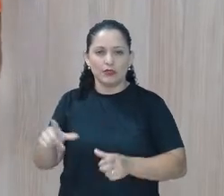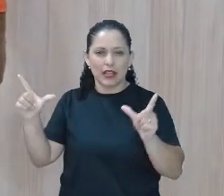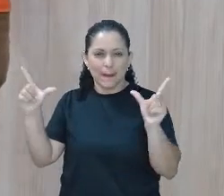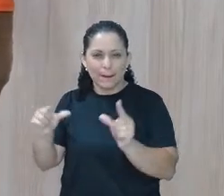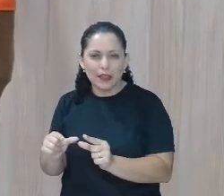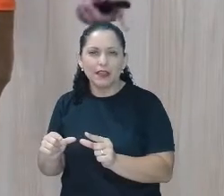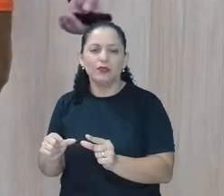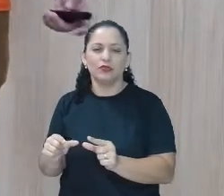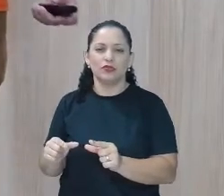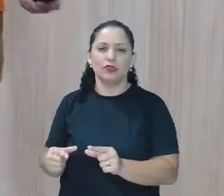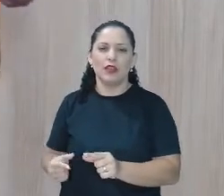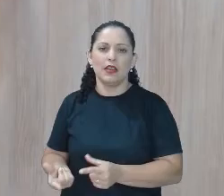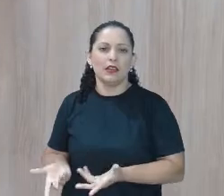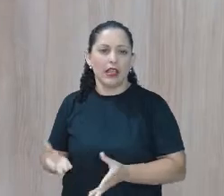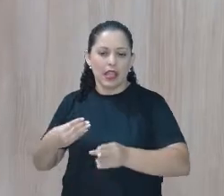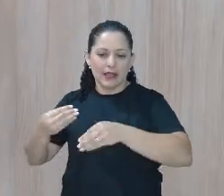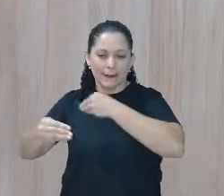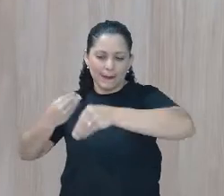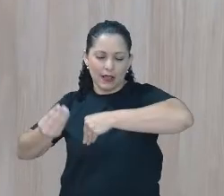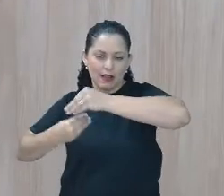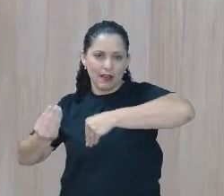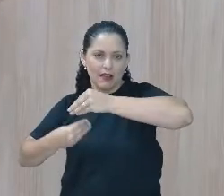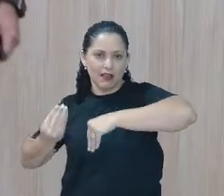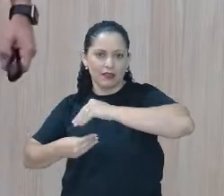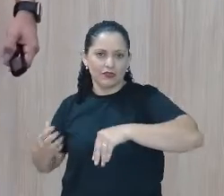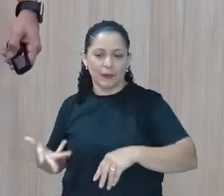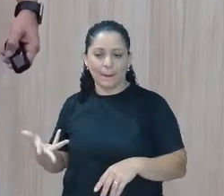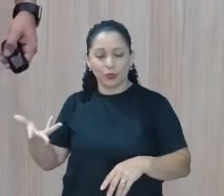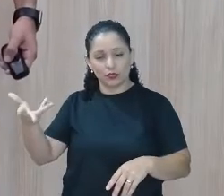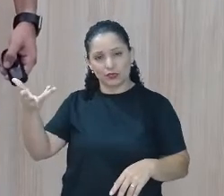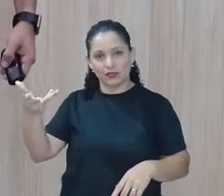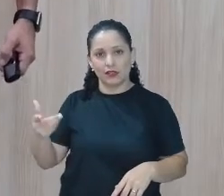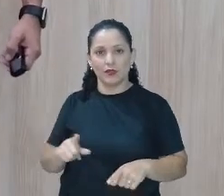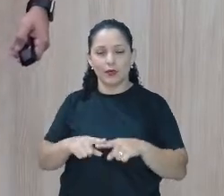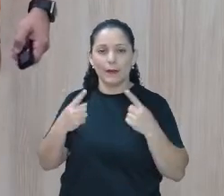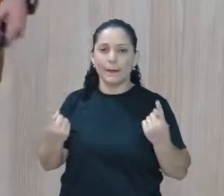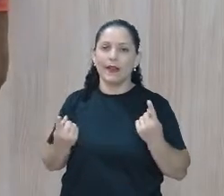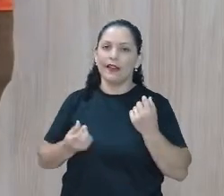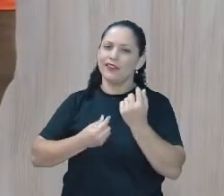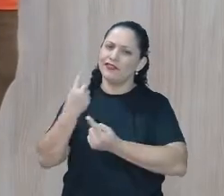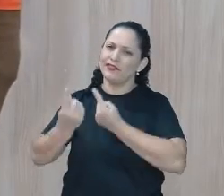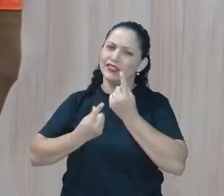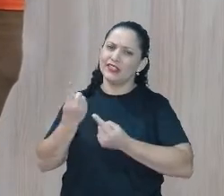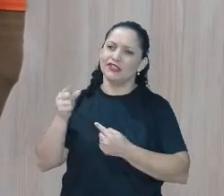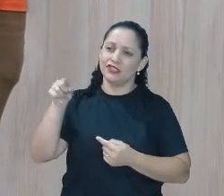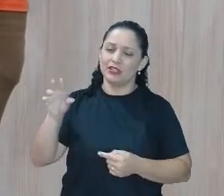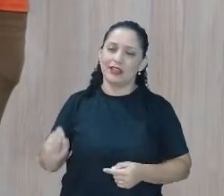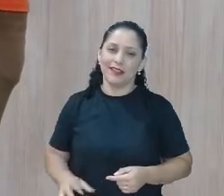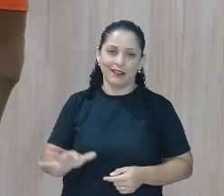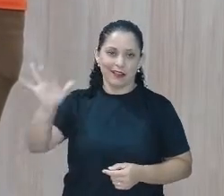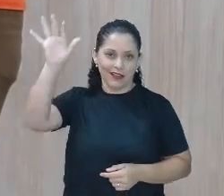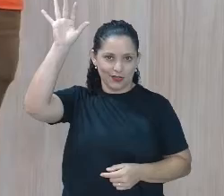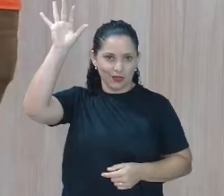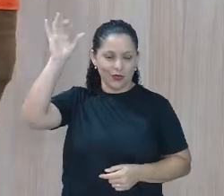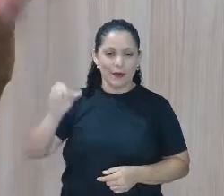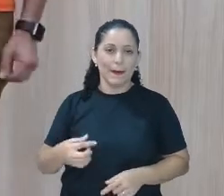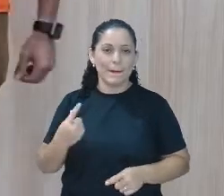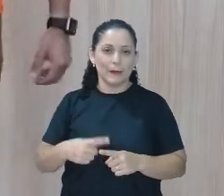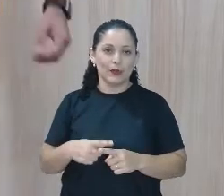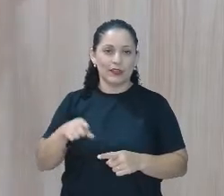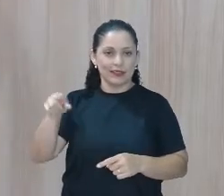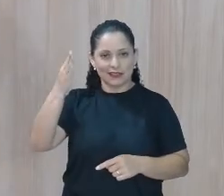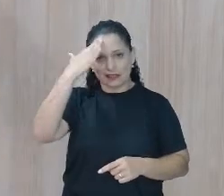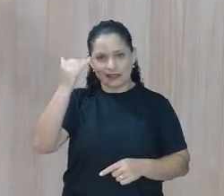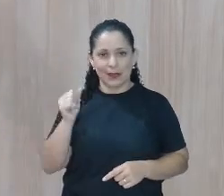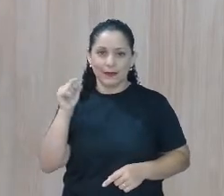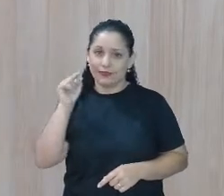com o tempo de produção, então o valor vai ser menor. Mas muitas vezes ele ainda assim coloca um valor maior, porque ele sabe que